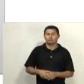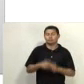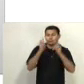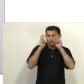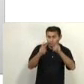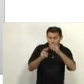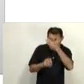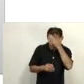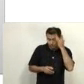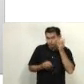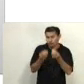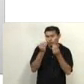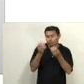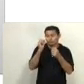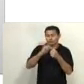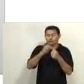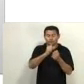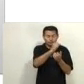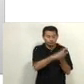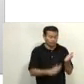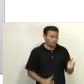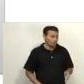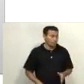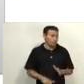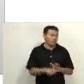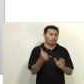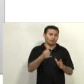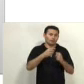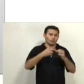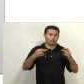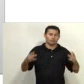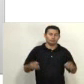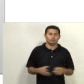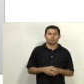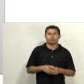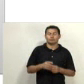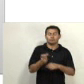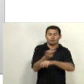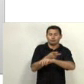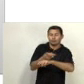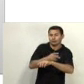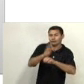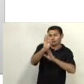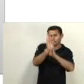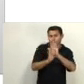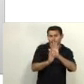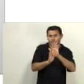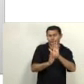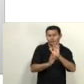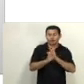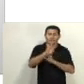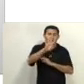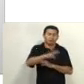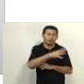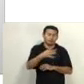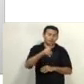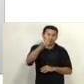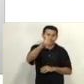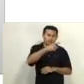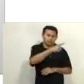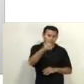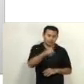só, pessoal, como que eu faço esse exercício? Primeira coisa, se eu for procurar na tabela Z, eu não tenho o valor de